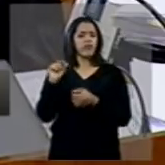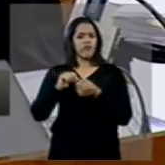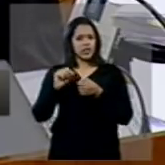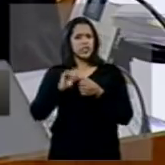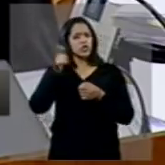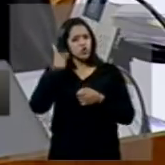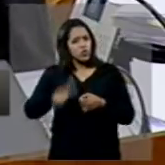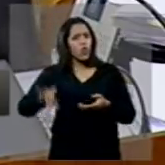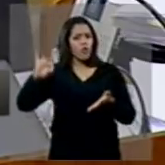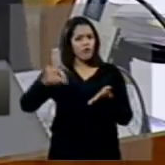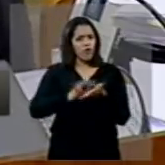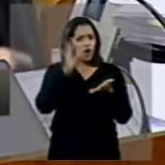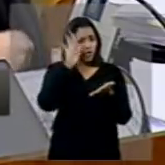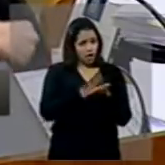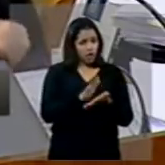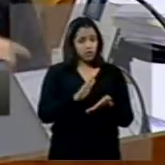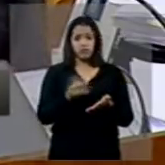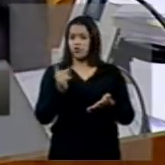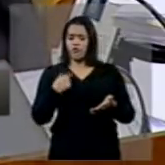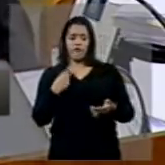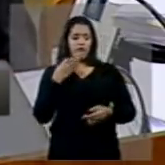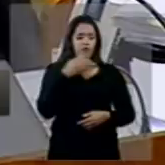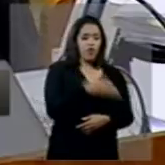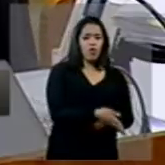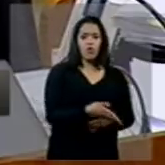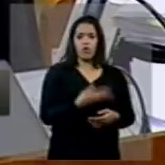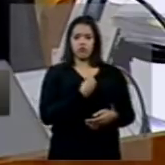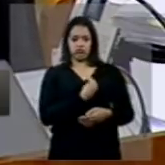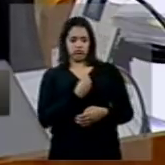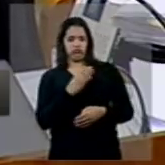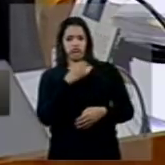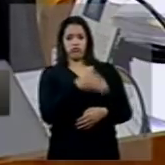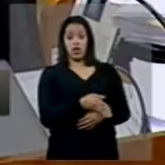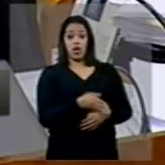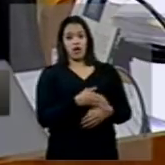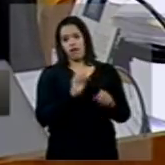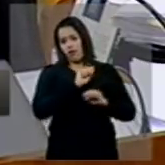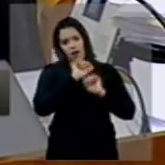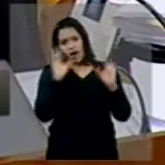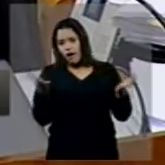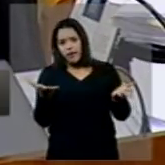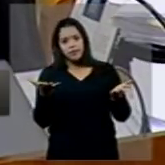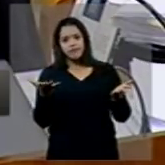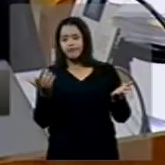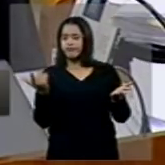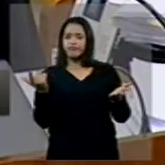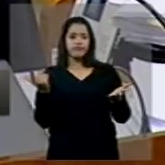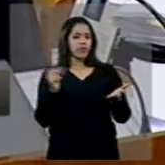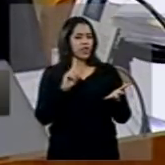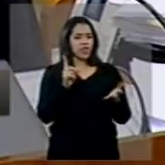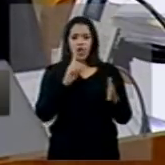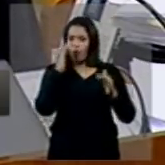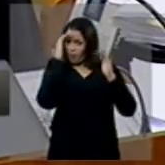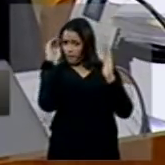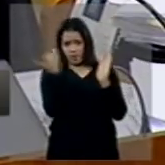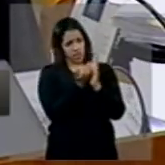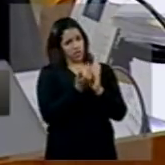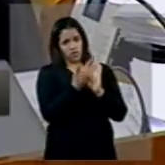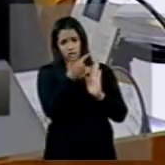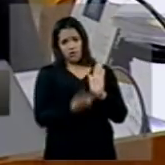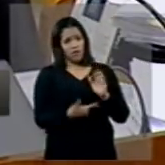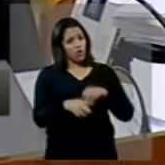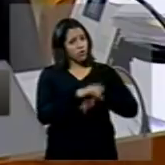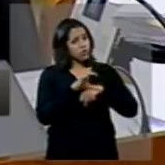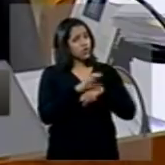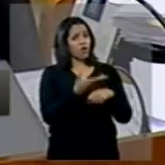recadastrar, não terem comparecido, obviamente, eles não atingiram um requisito indispensável exigido